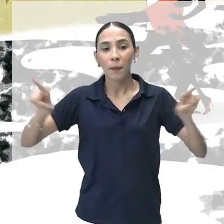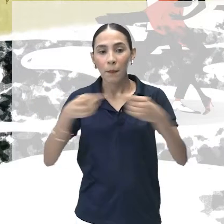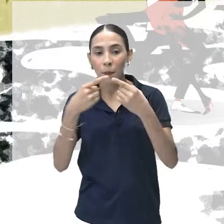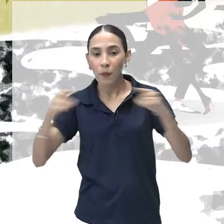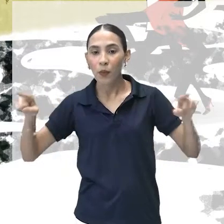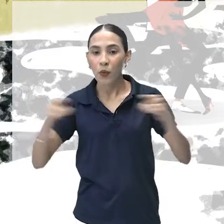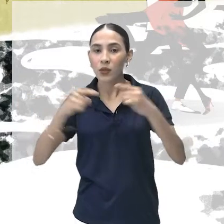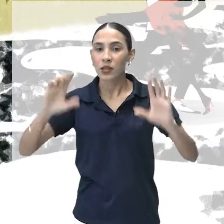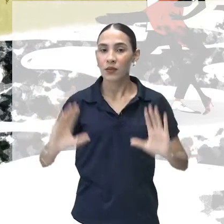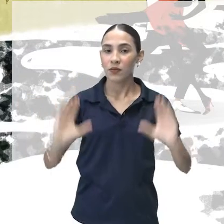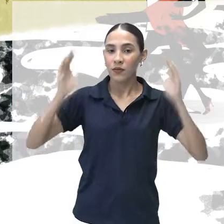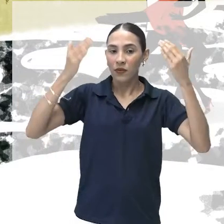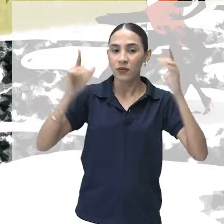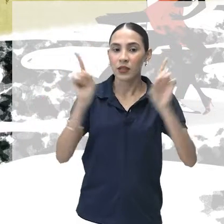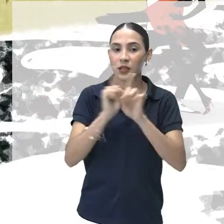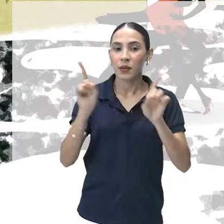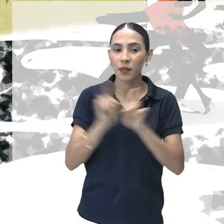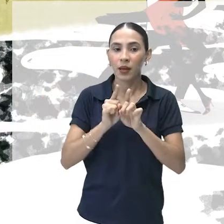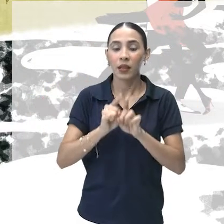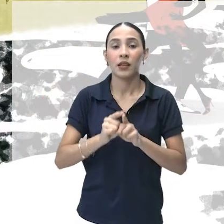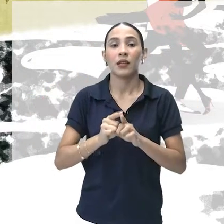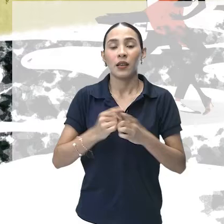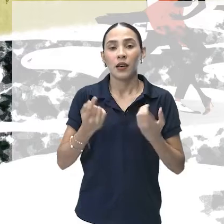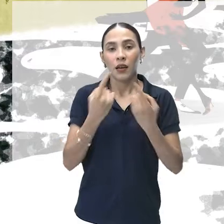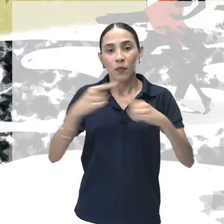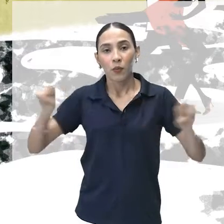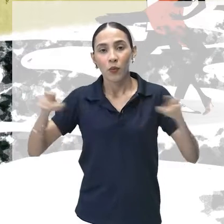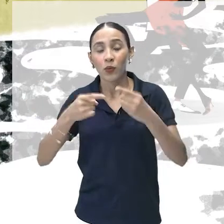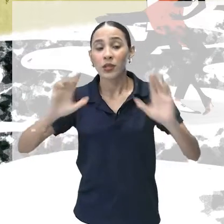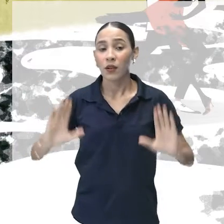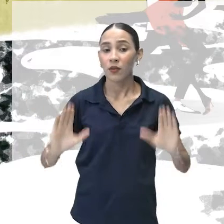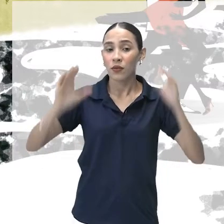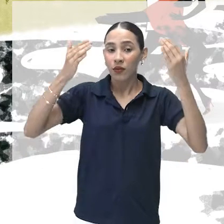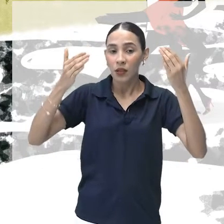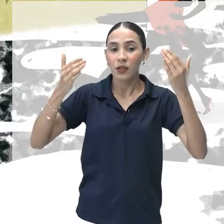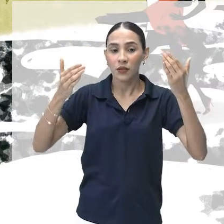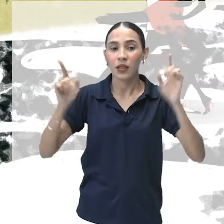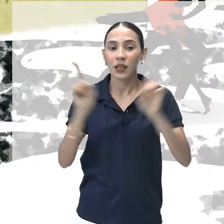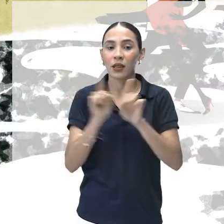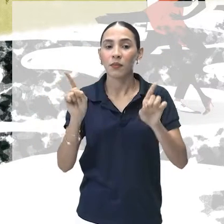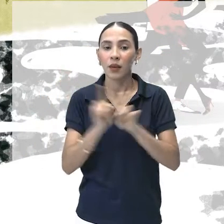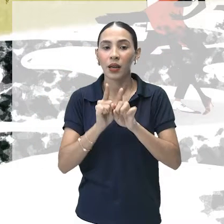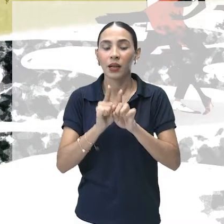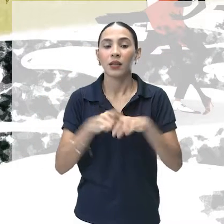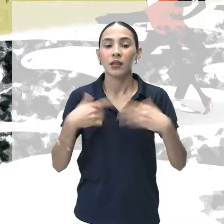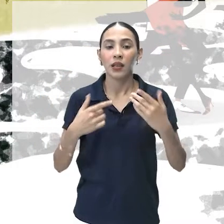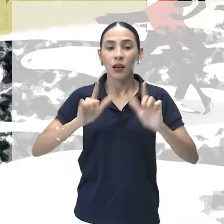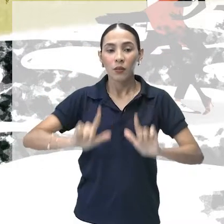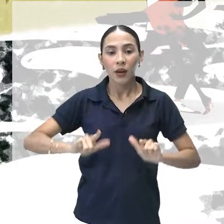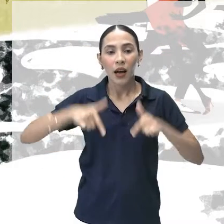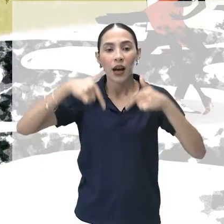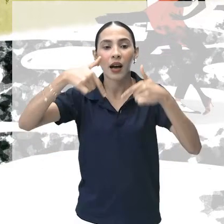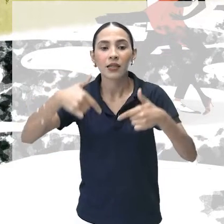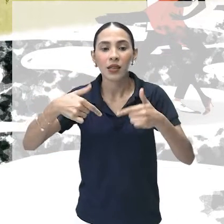viva a palhoça, viva a bossa, viva a palhoça. O monumento é de papel crepom e